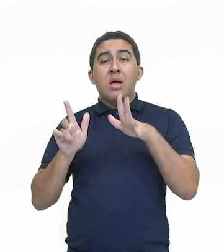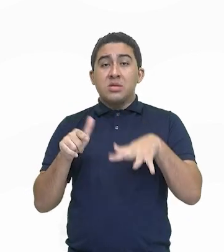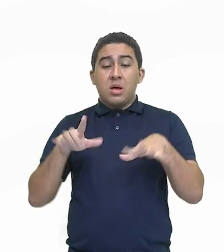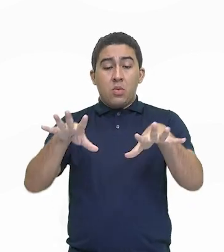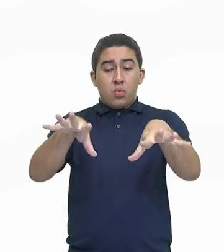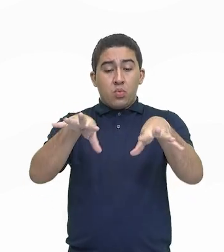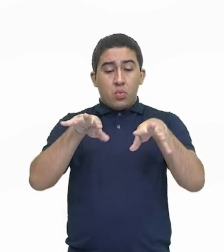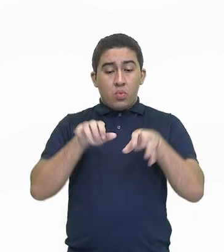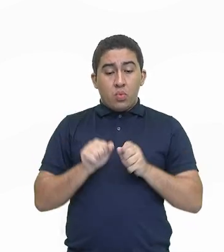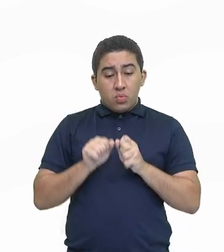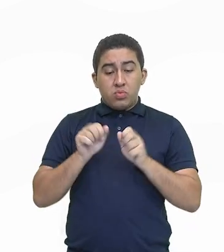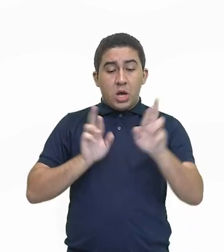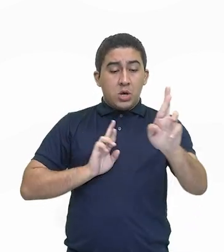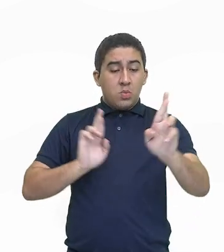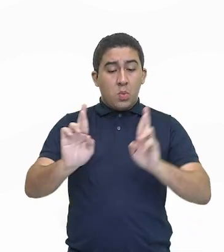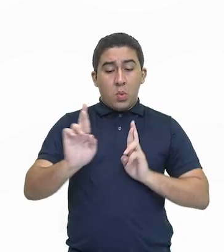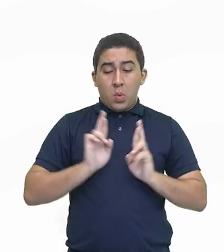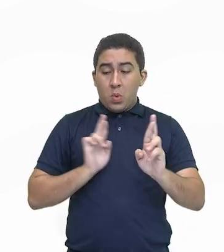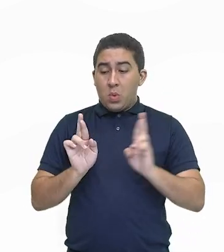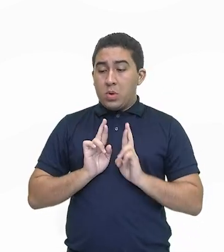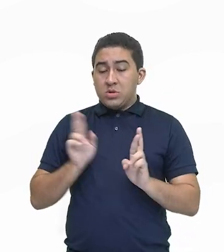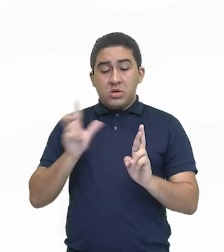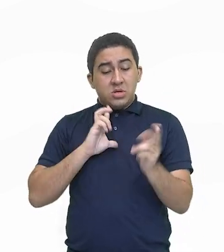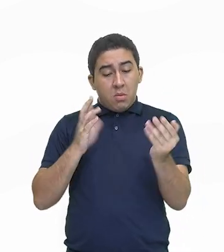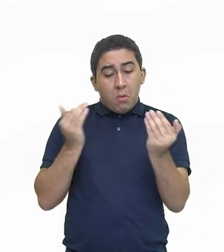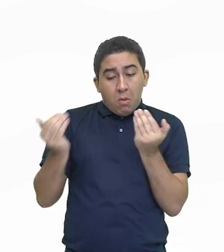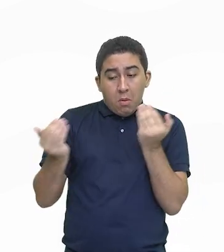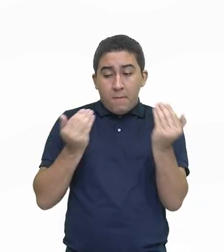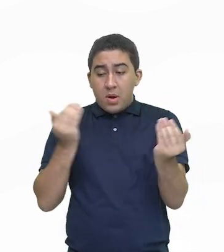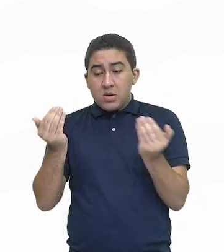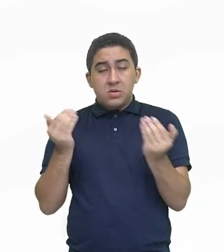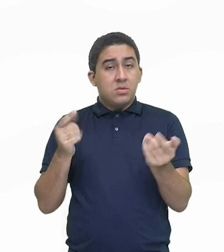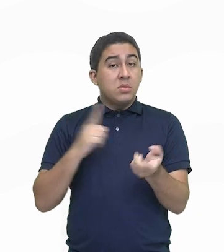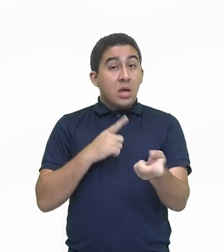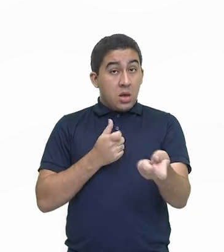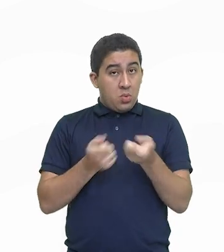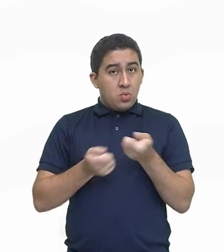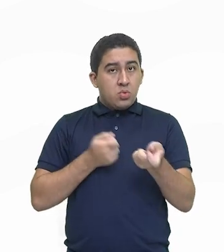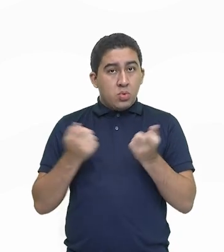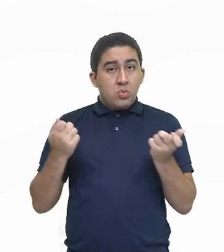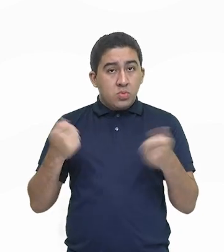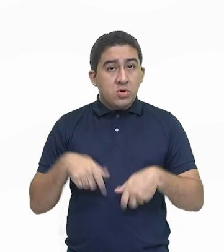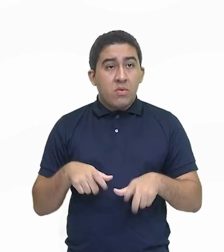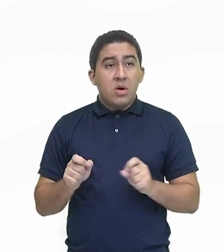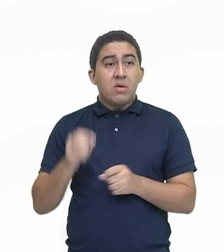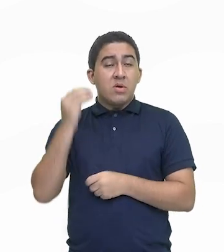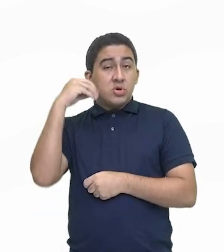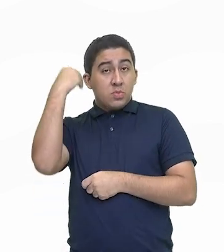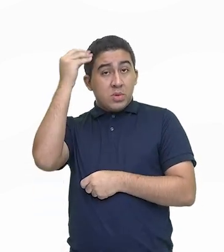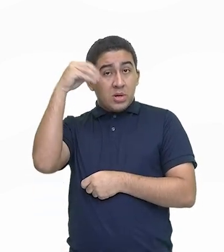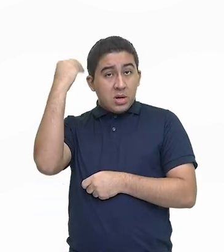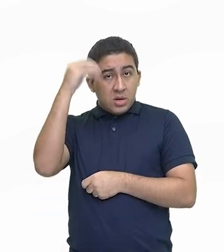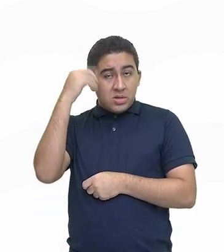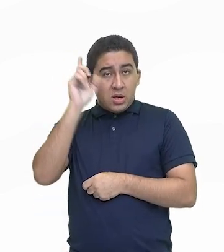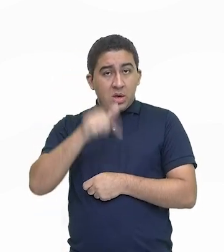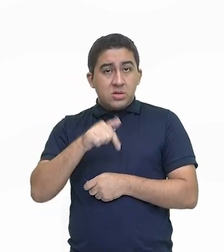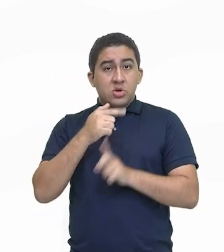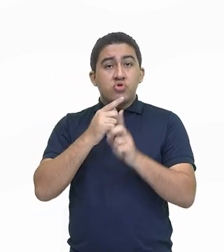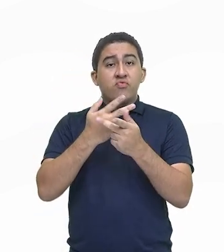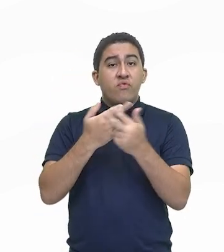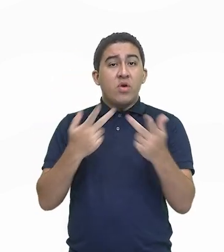vários experimentos, que na pesquisa científica eles são controlados para poder testar essas